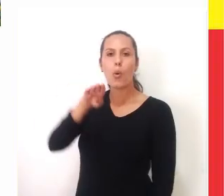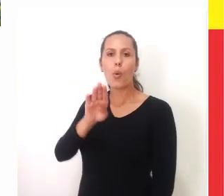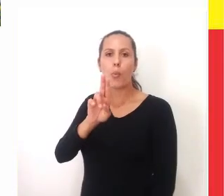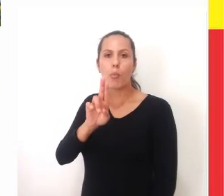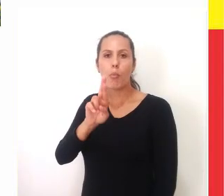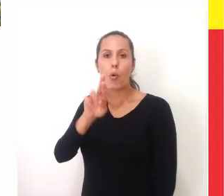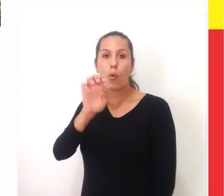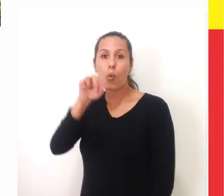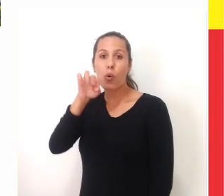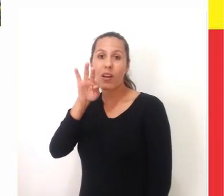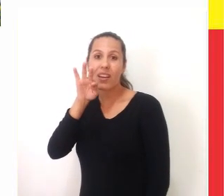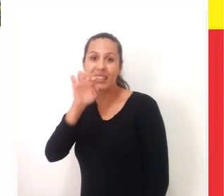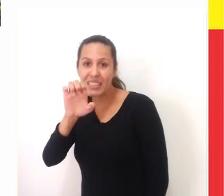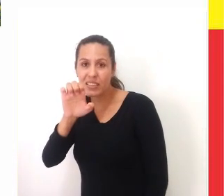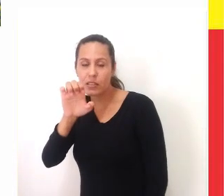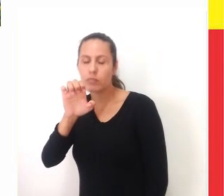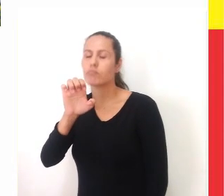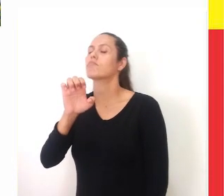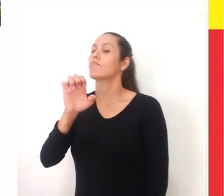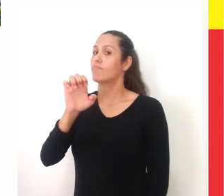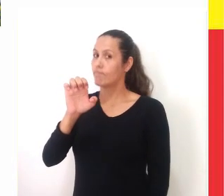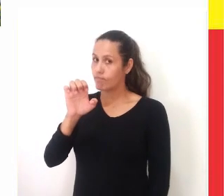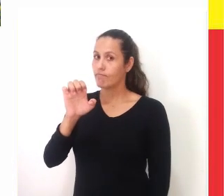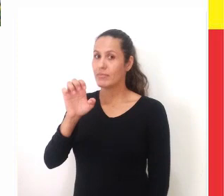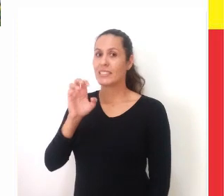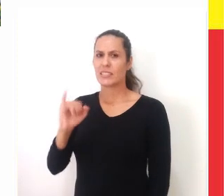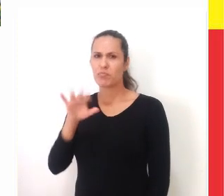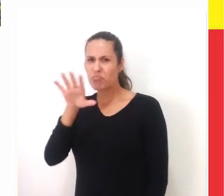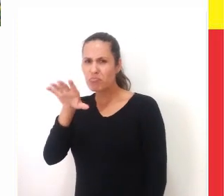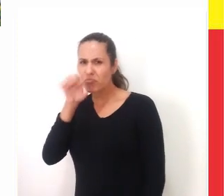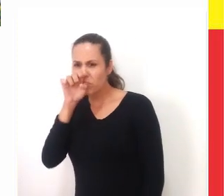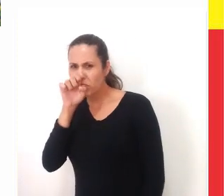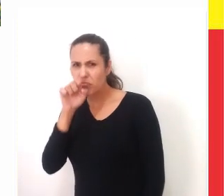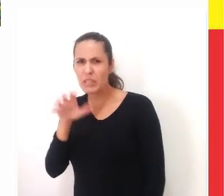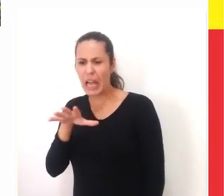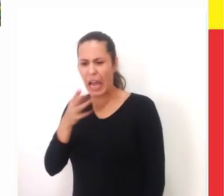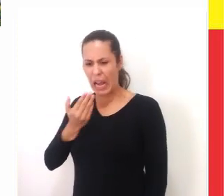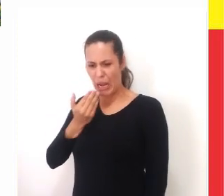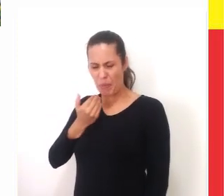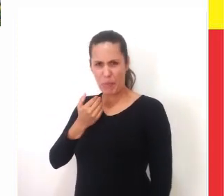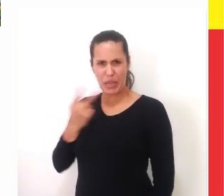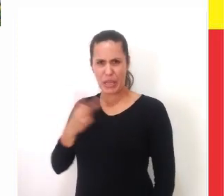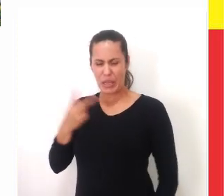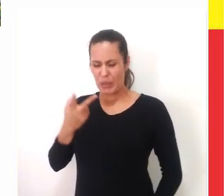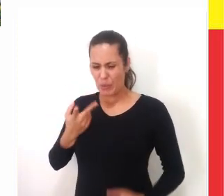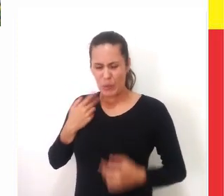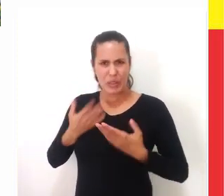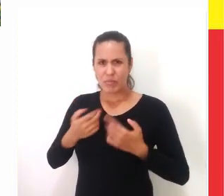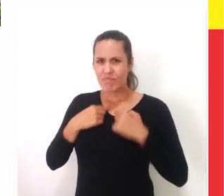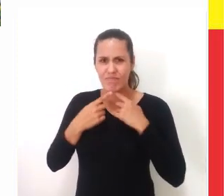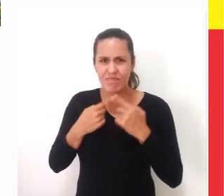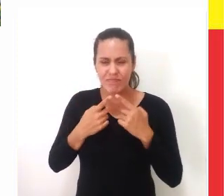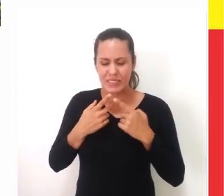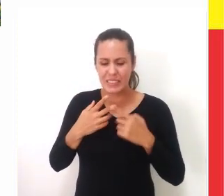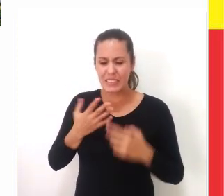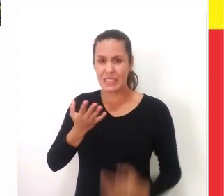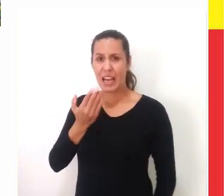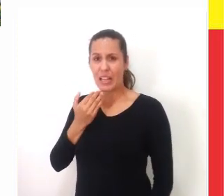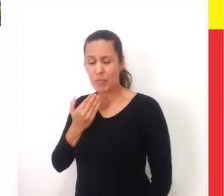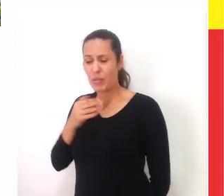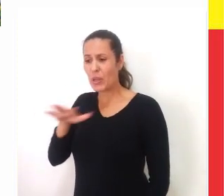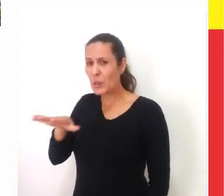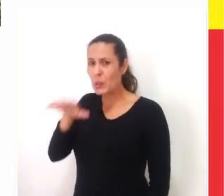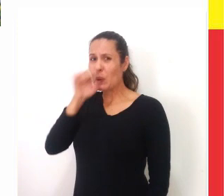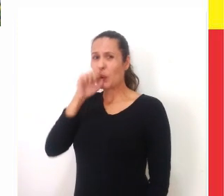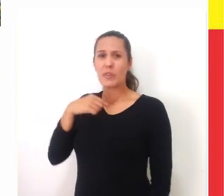ok? E sem alimento, sem oxigênio, ou melhor, ficando mais difícil, sem